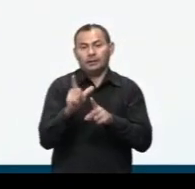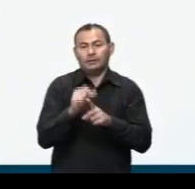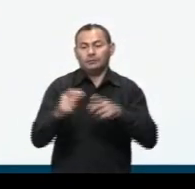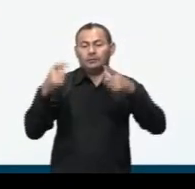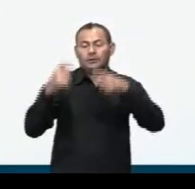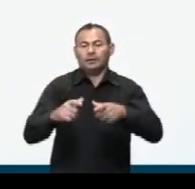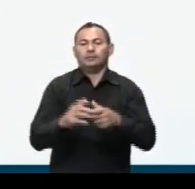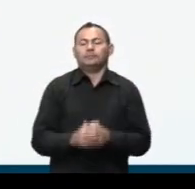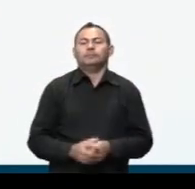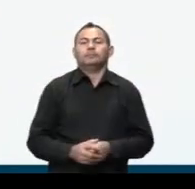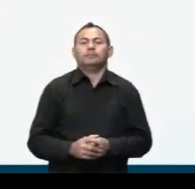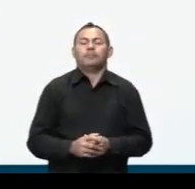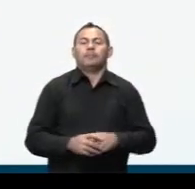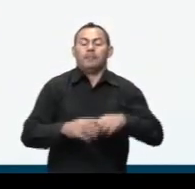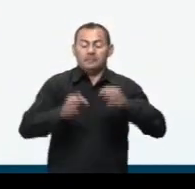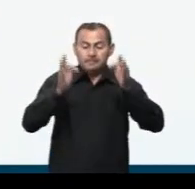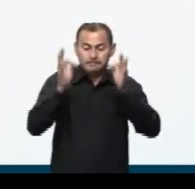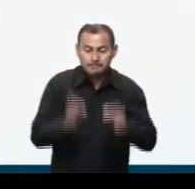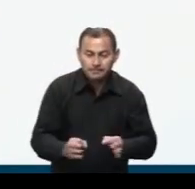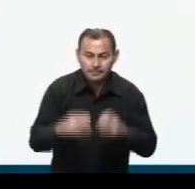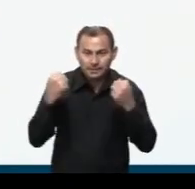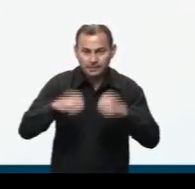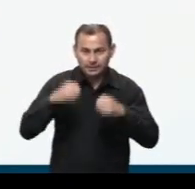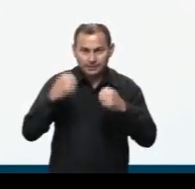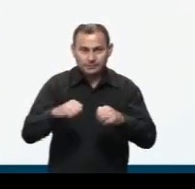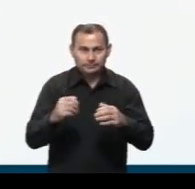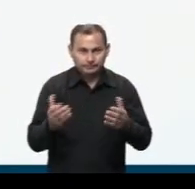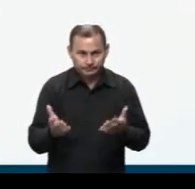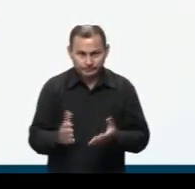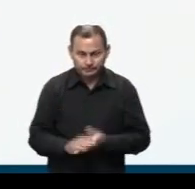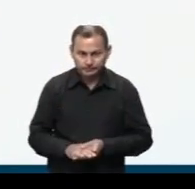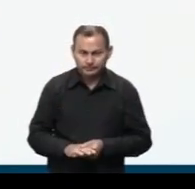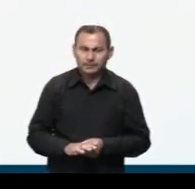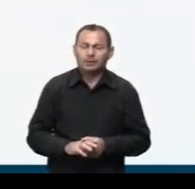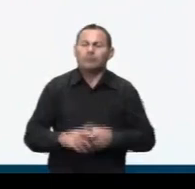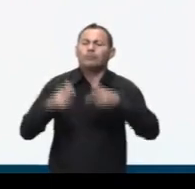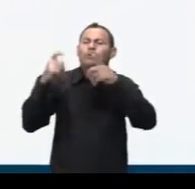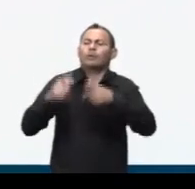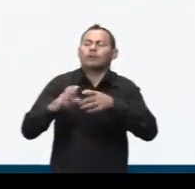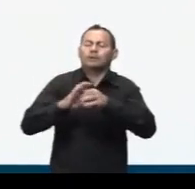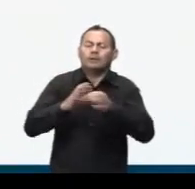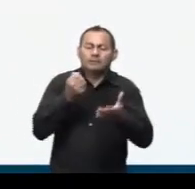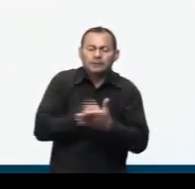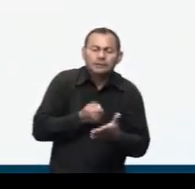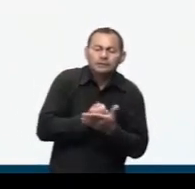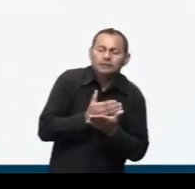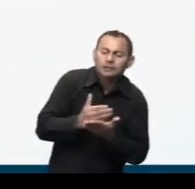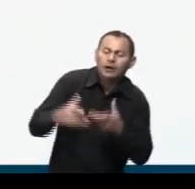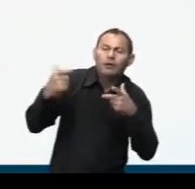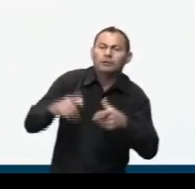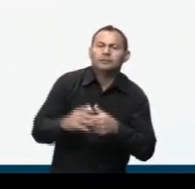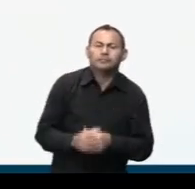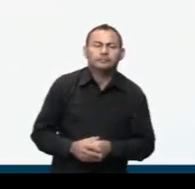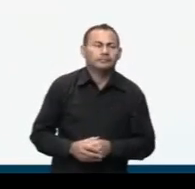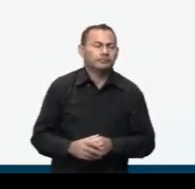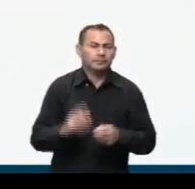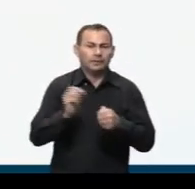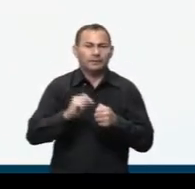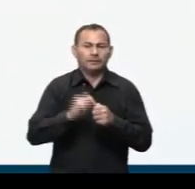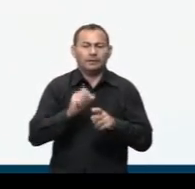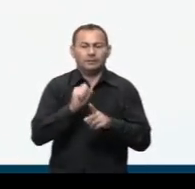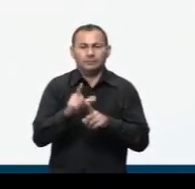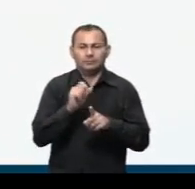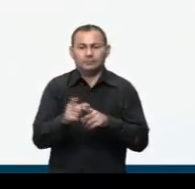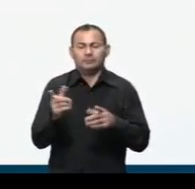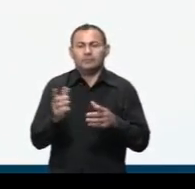no terreno e a precisão necessária. Por onde que eu devo iniciar? Bom, para fazer